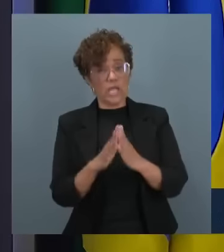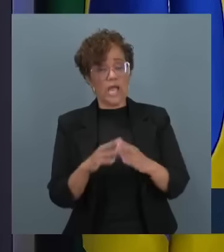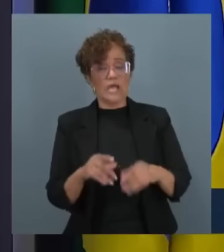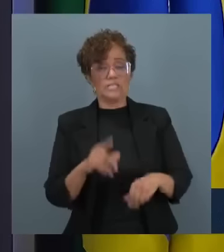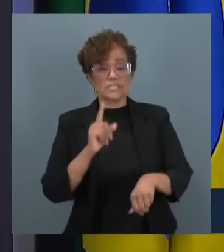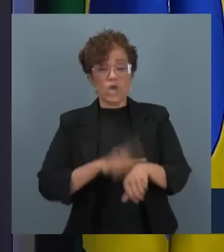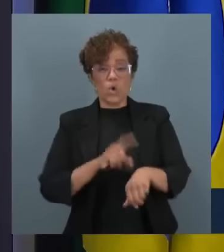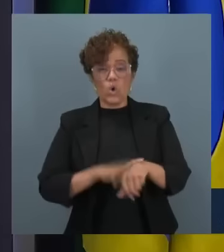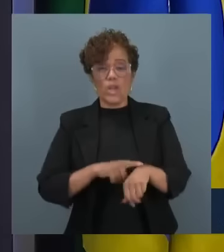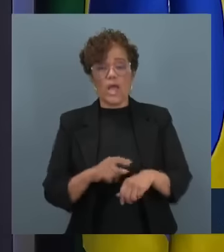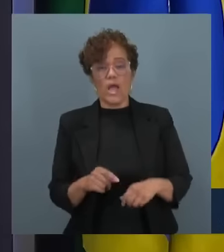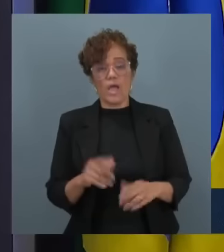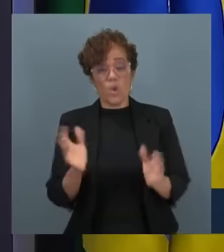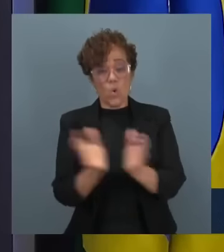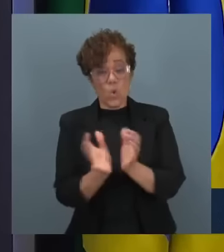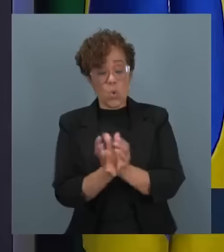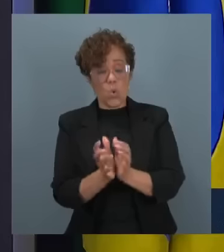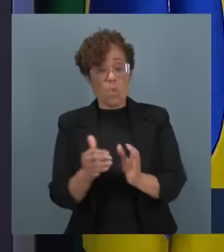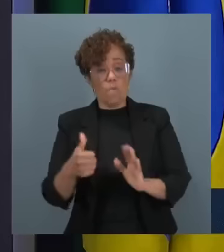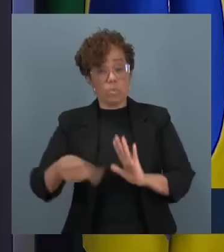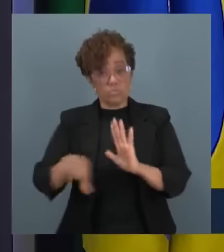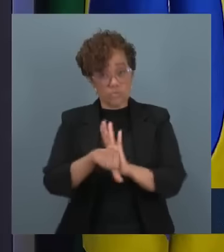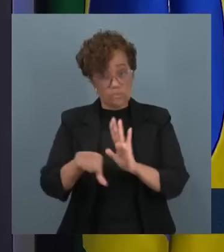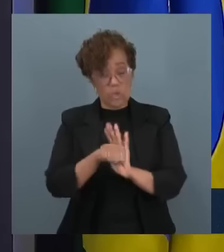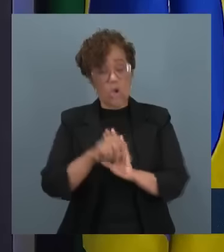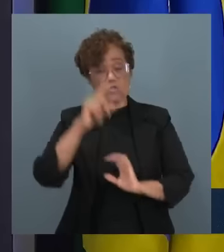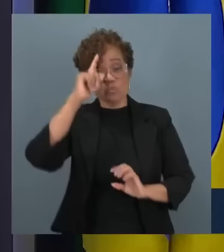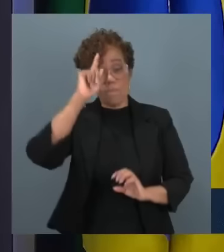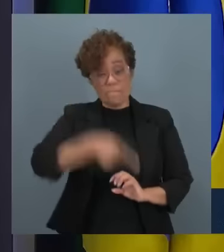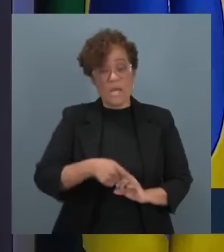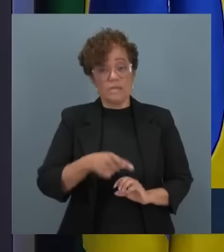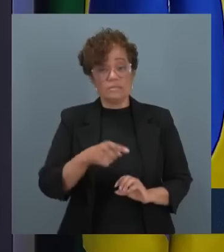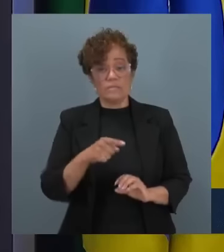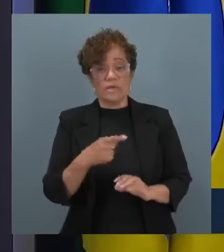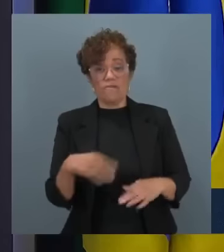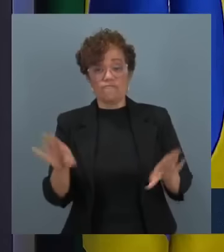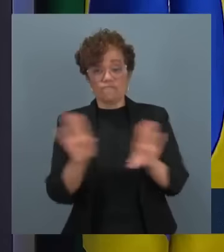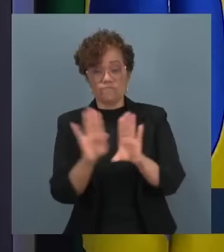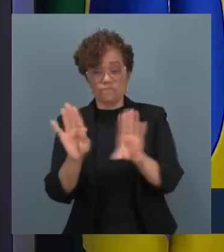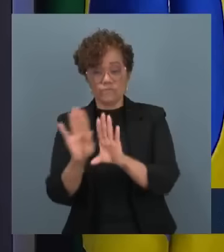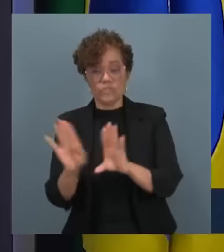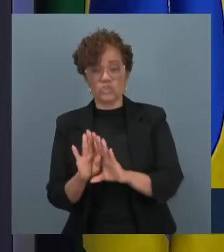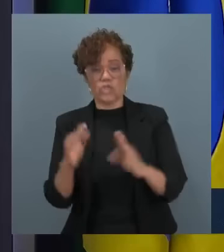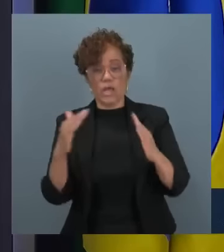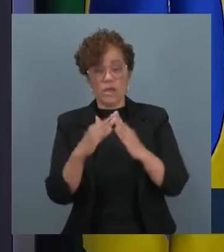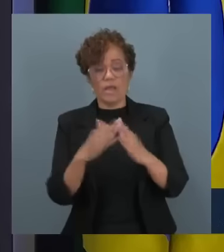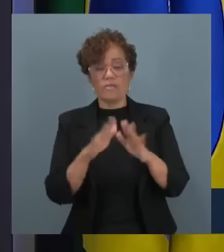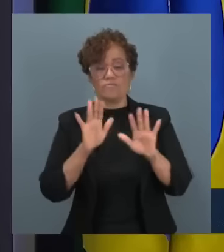é democracia. Ainda tem gente que fala soberania. Soberania para quem?